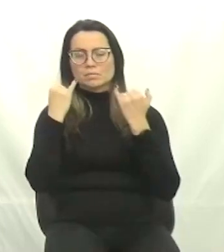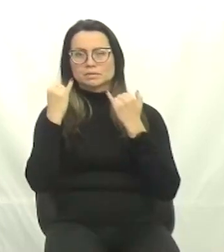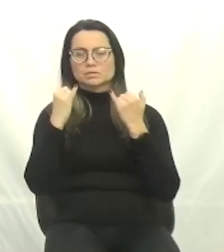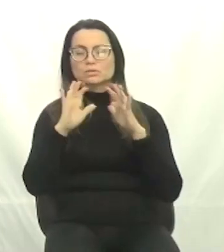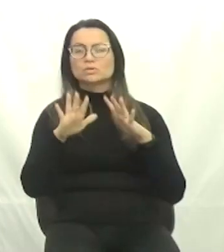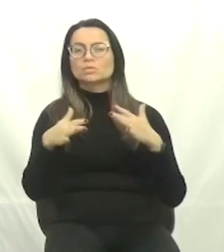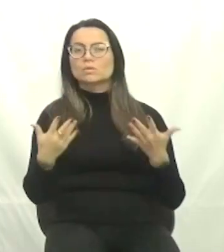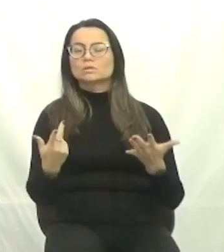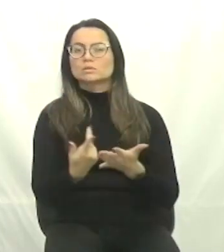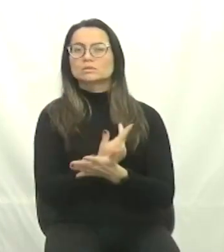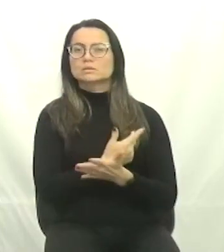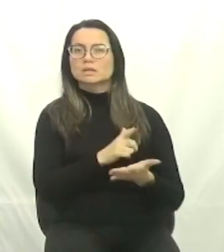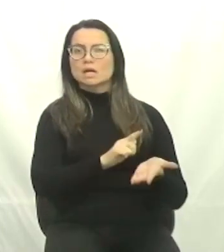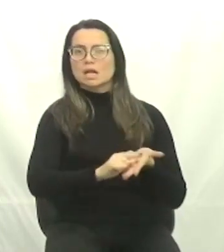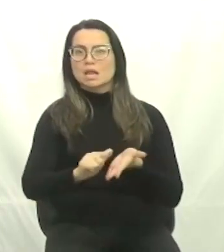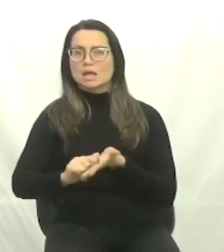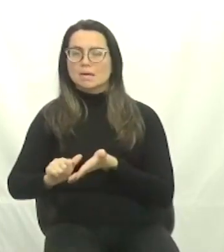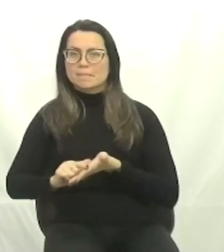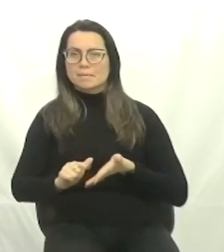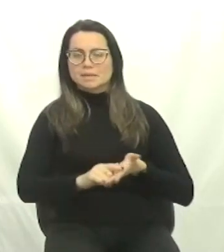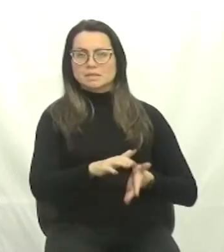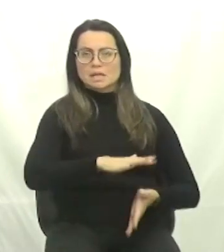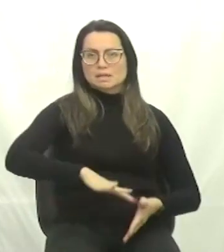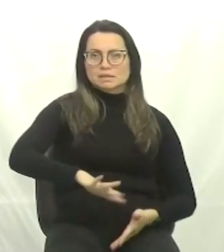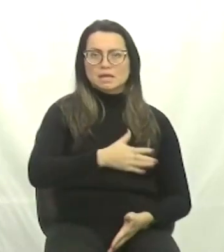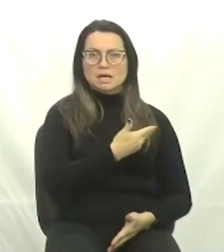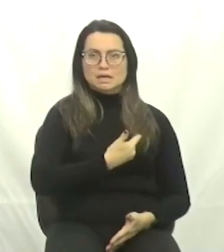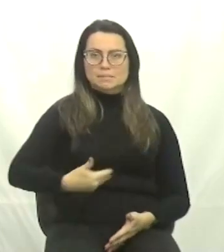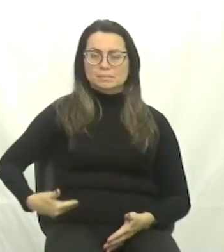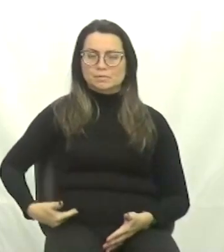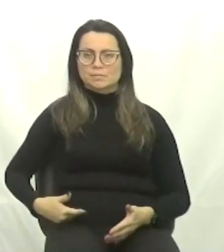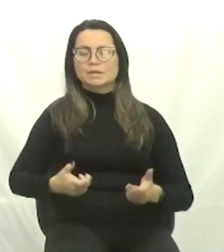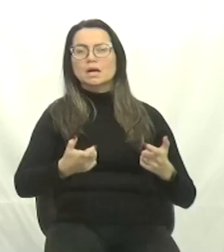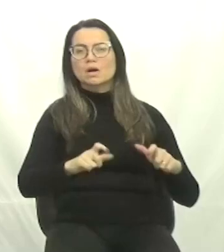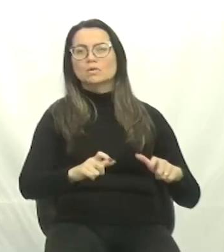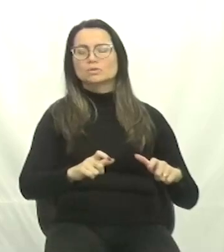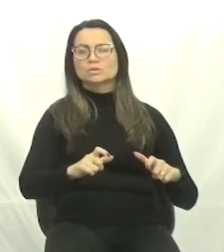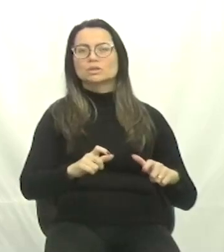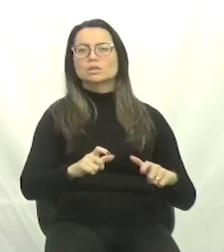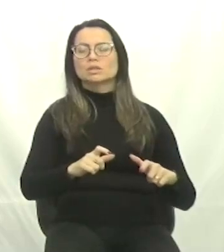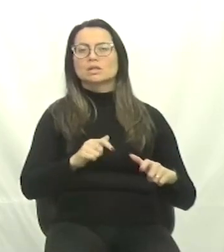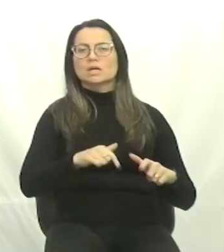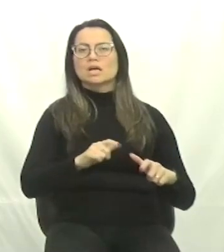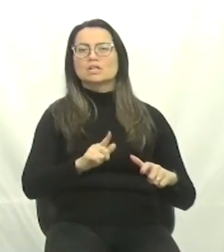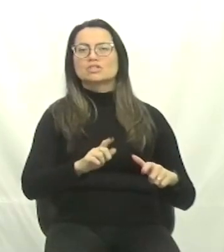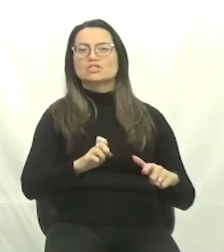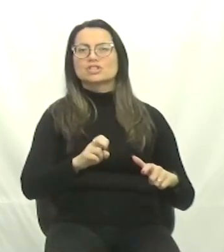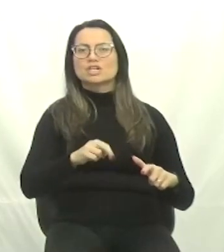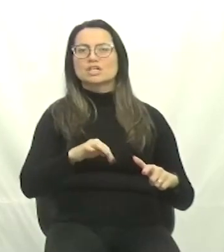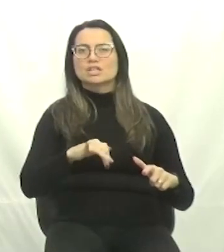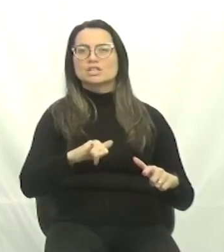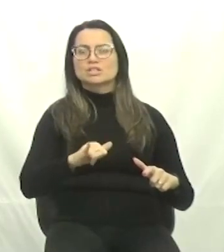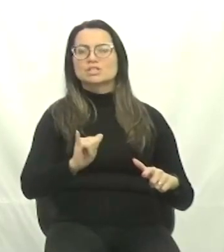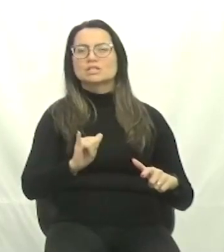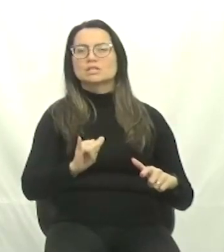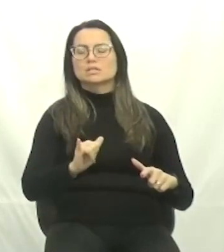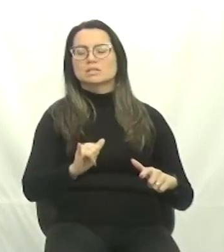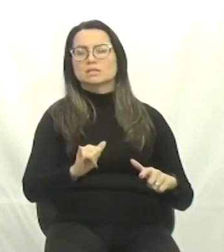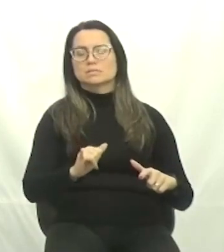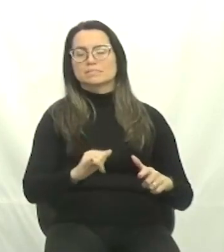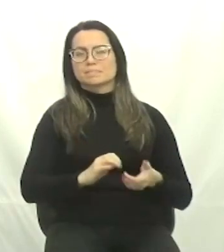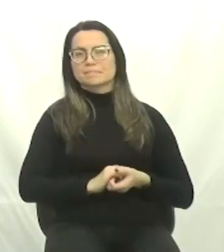a limpeza da área pública localizada no loteamento Gentili, distrito do Rio Maina.